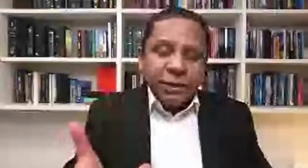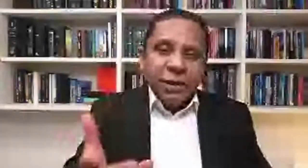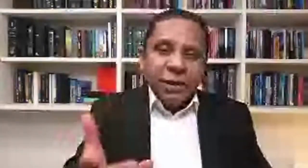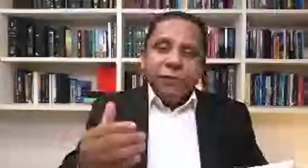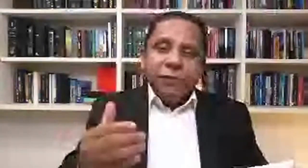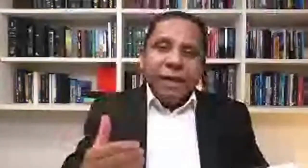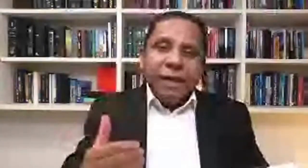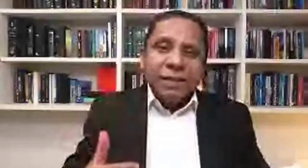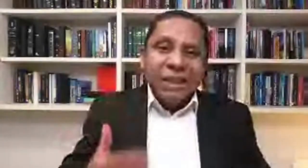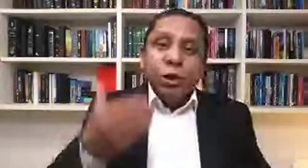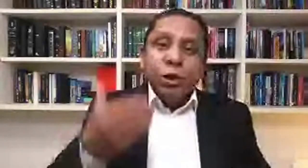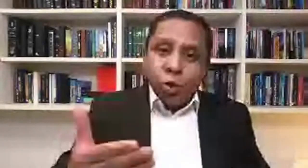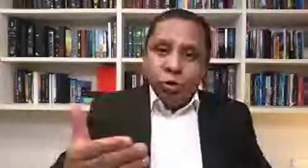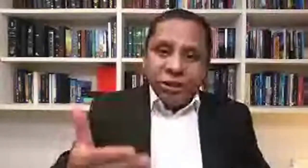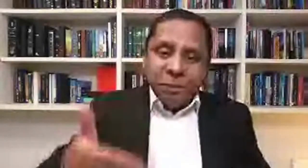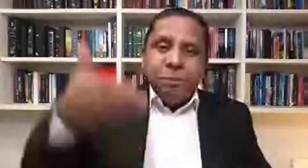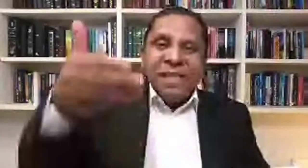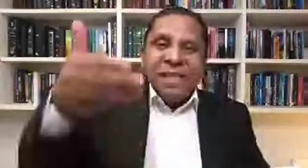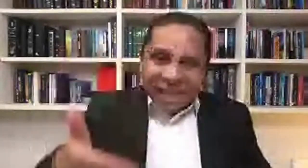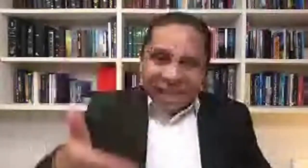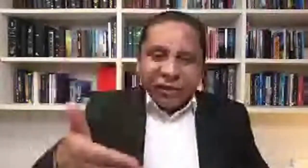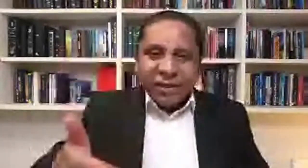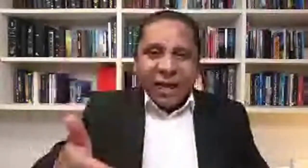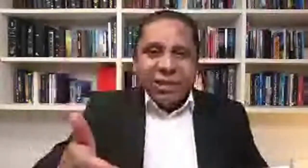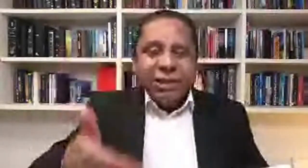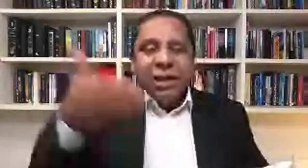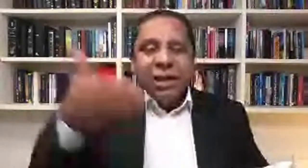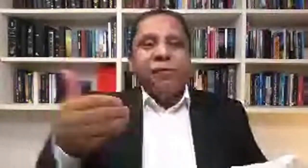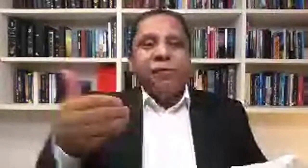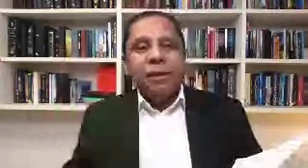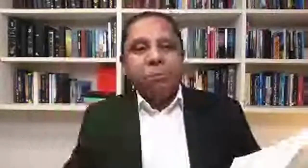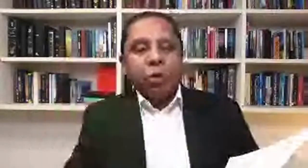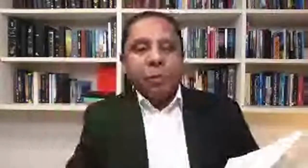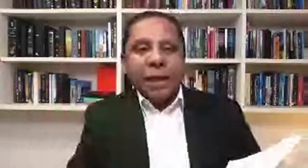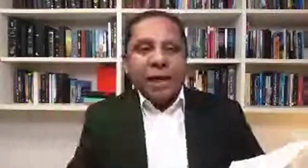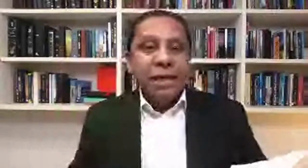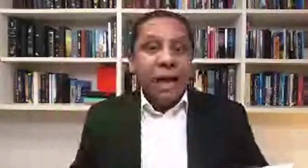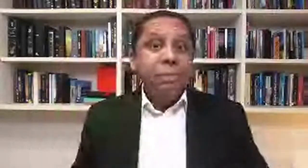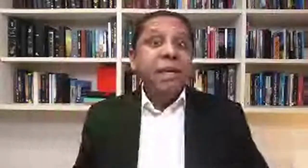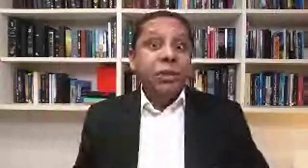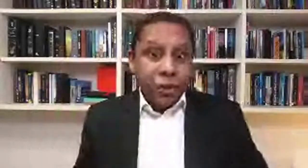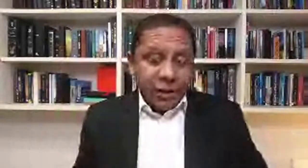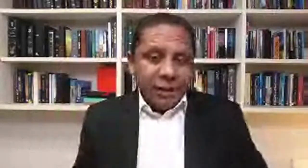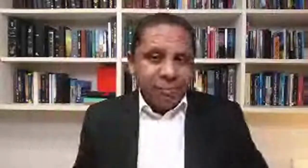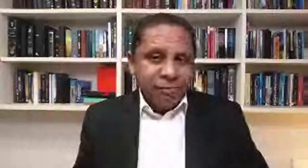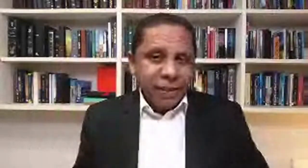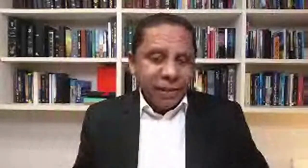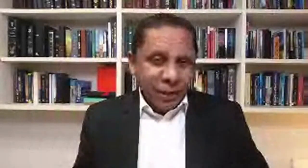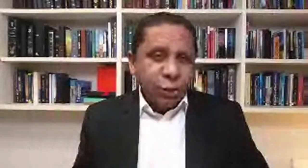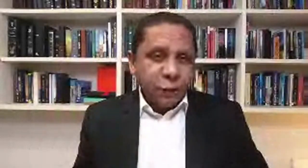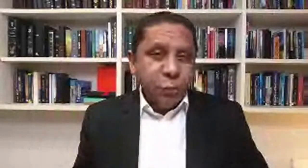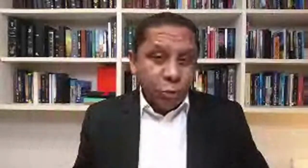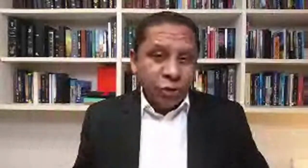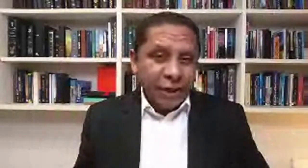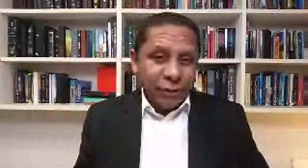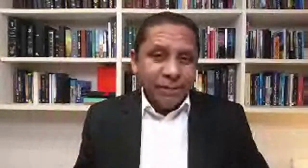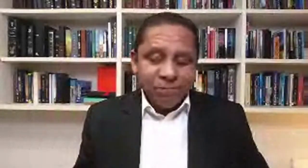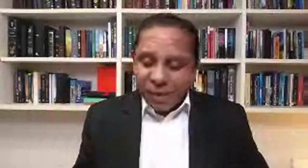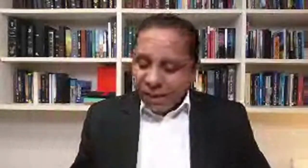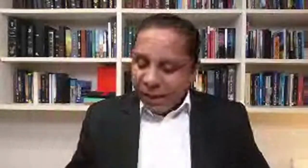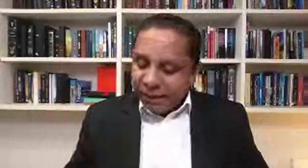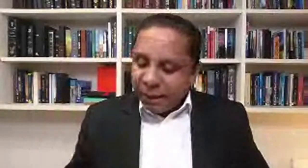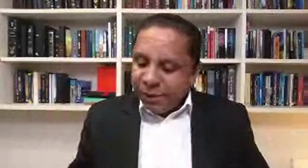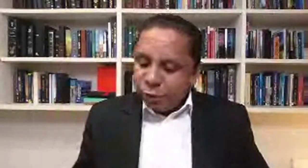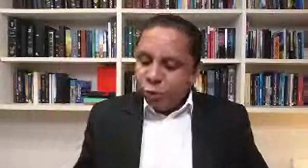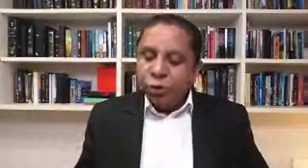transgressões, várias atitudes de pisar na verdade e fazer prosperar a mentira. Isso foi muito sério,